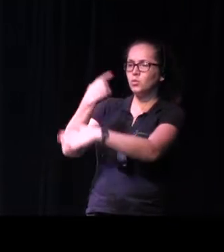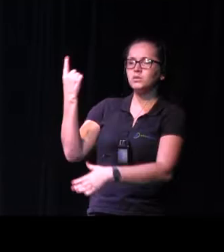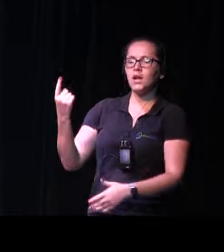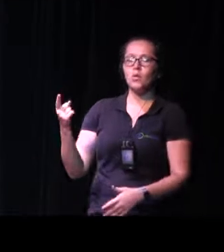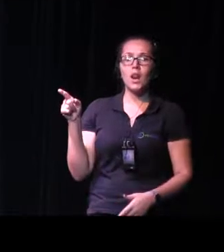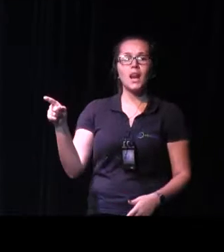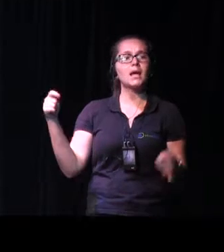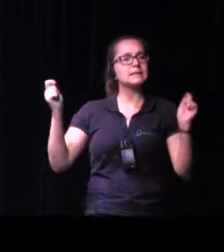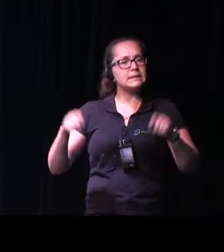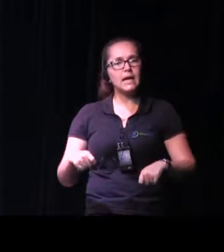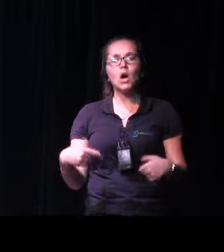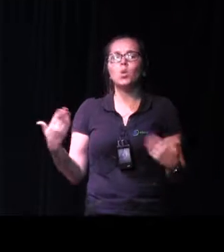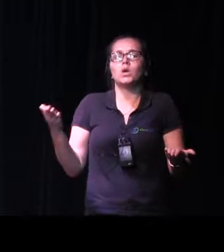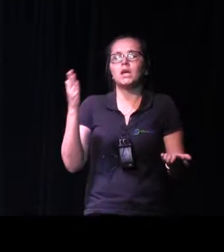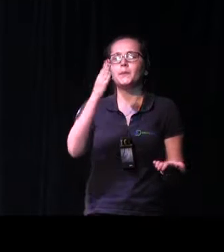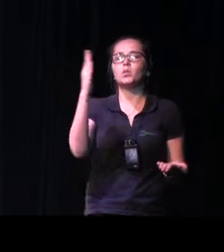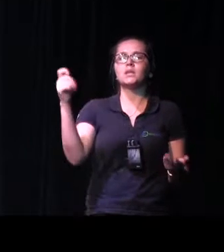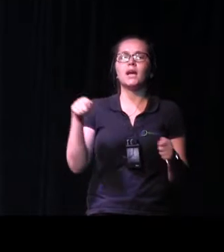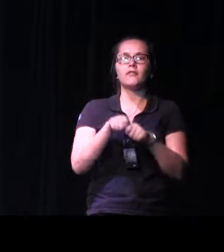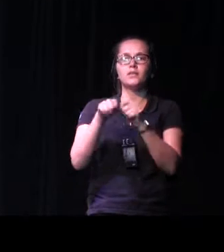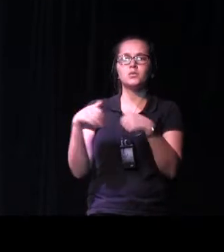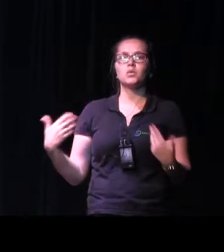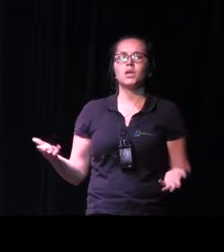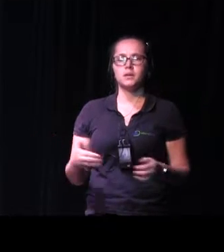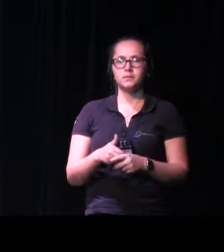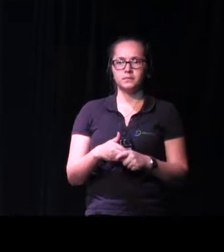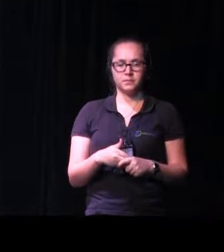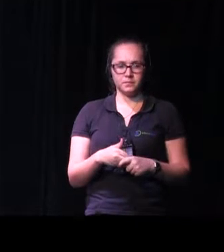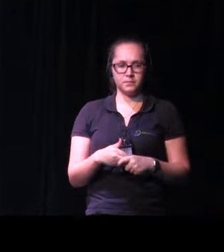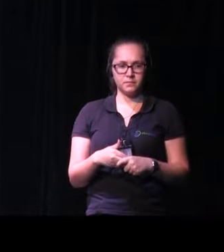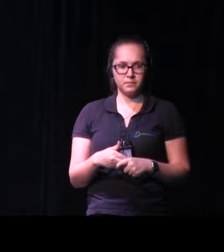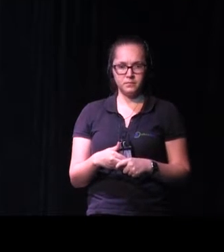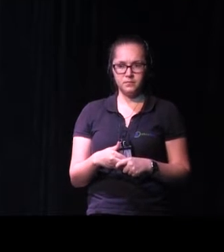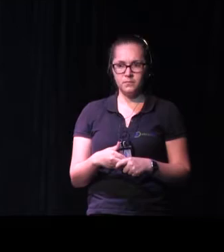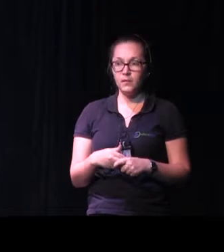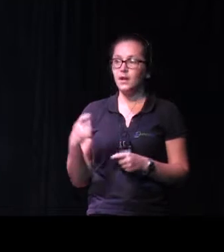E aí vieram me perguntar o que era possível fazer com a biblioteca,